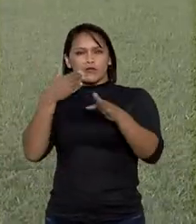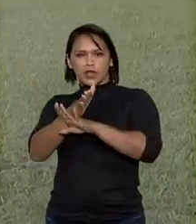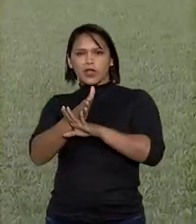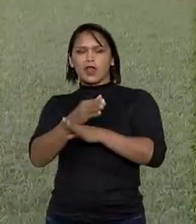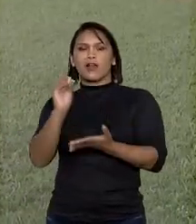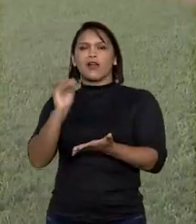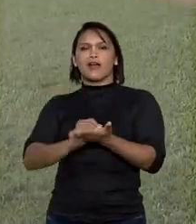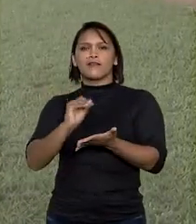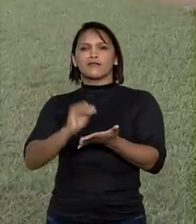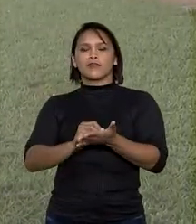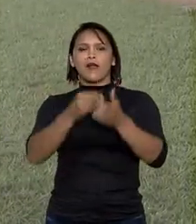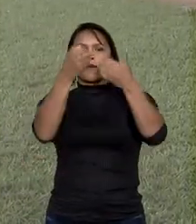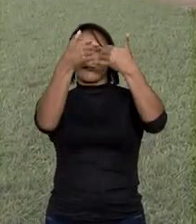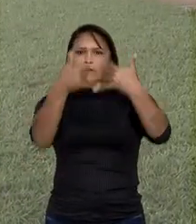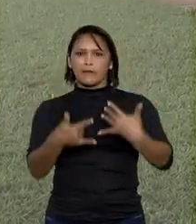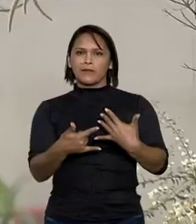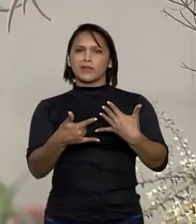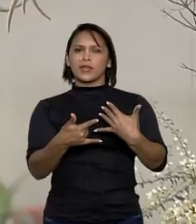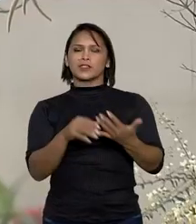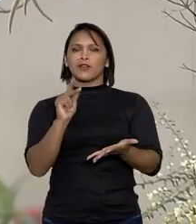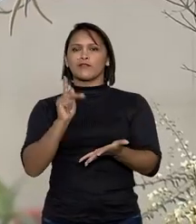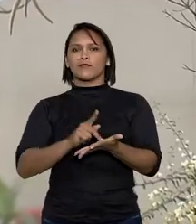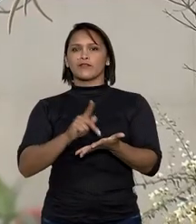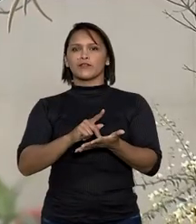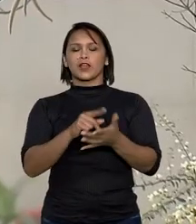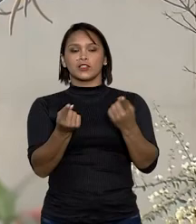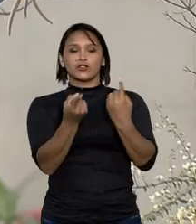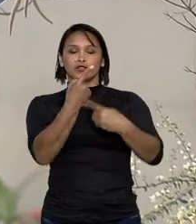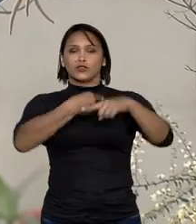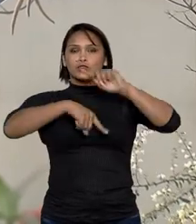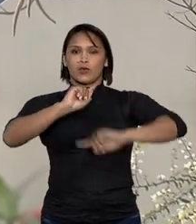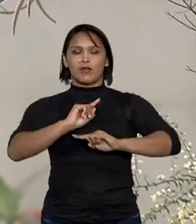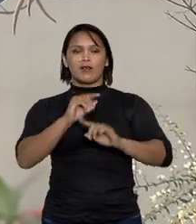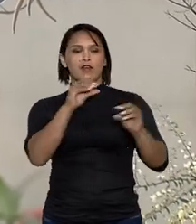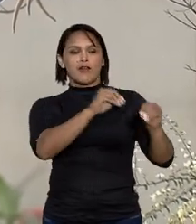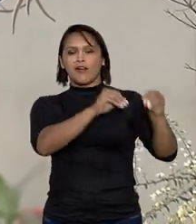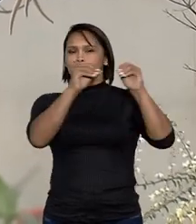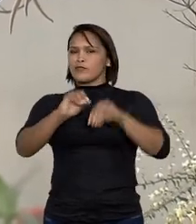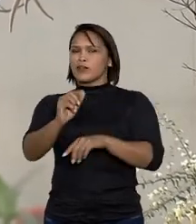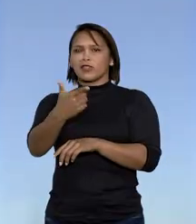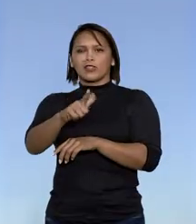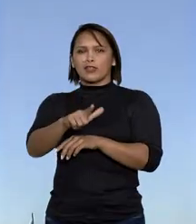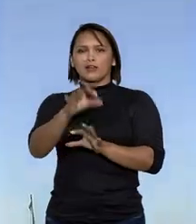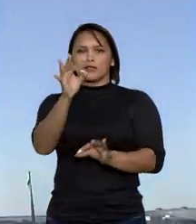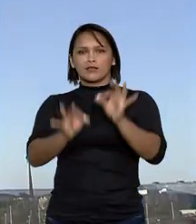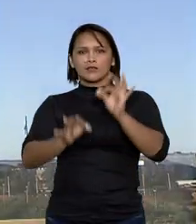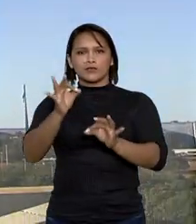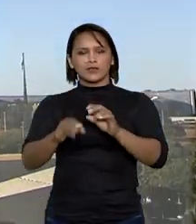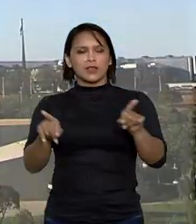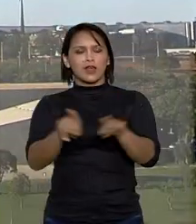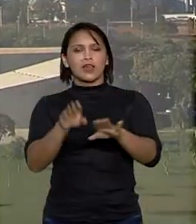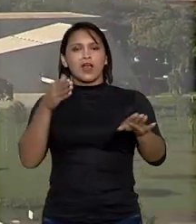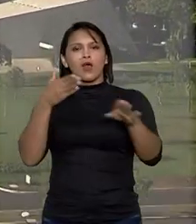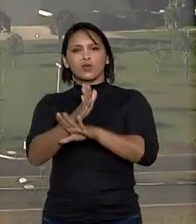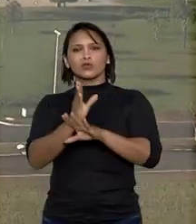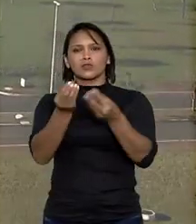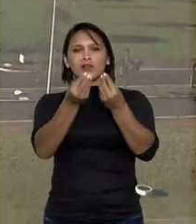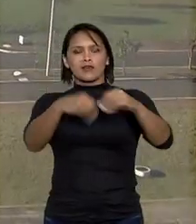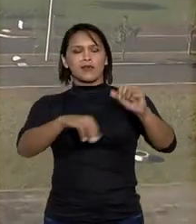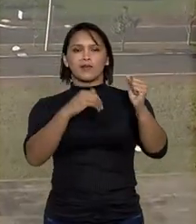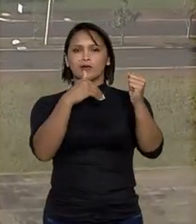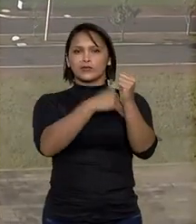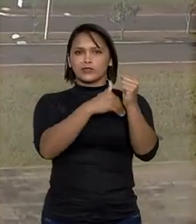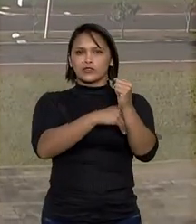e não ausência de fundamentação idônea e tornaram sem efeito decisões judiciais que autorizaram a